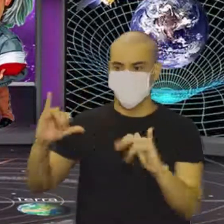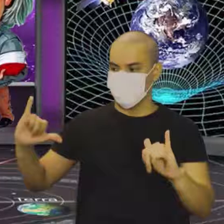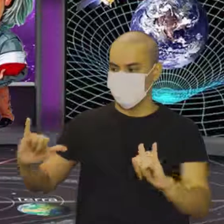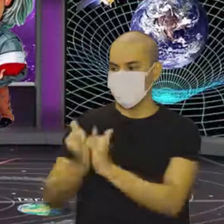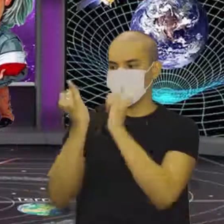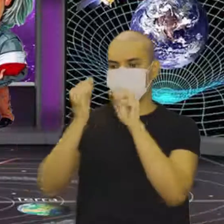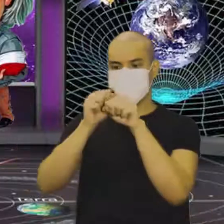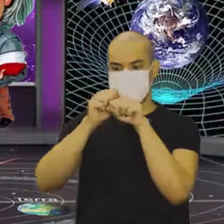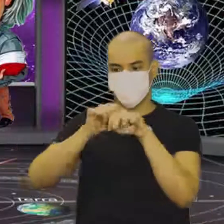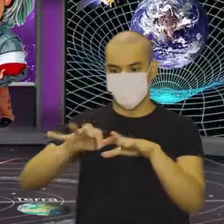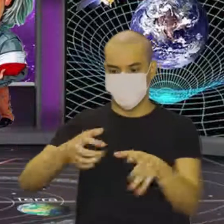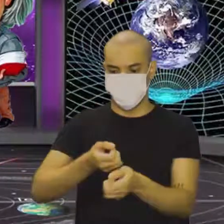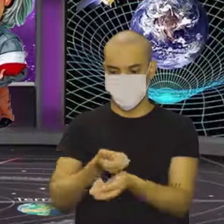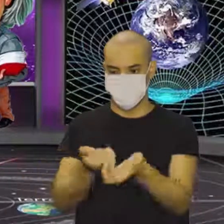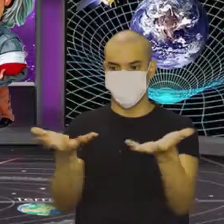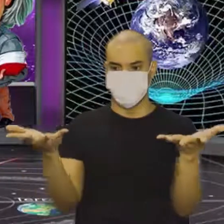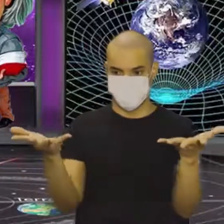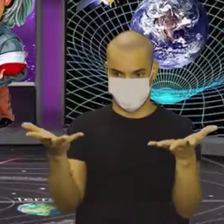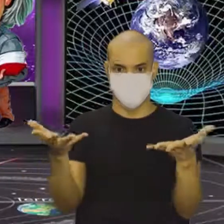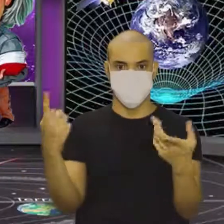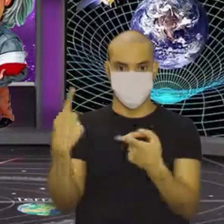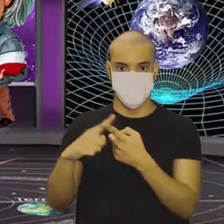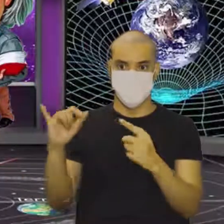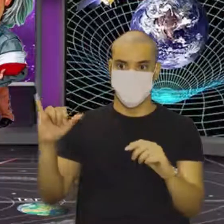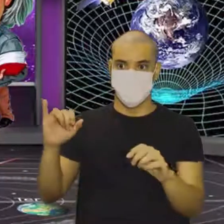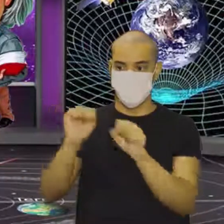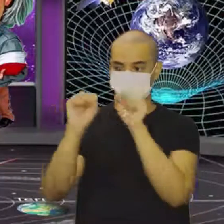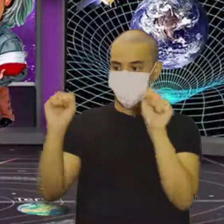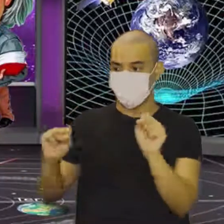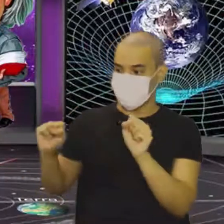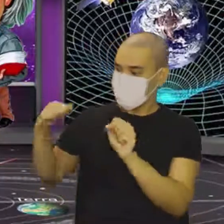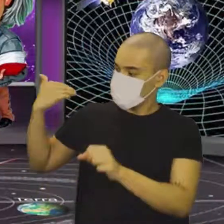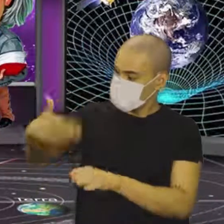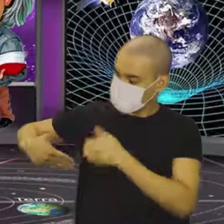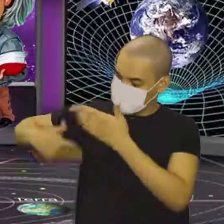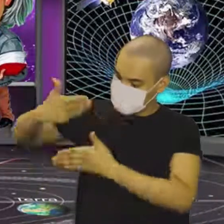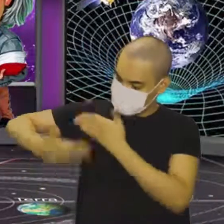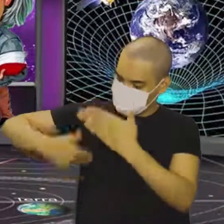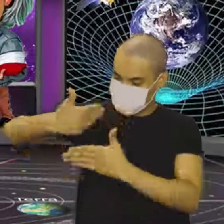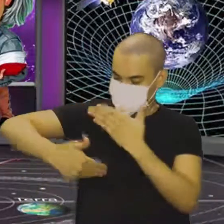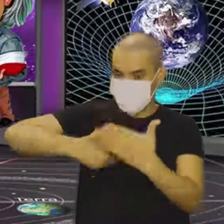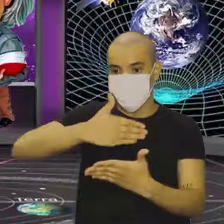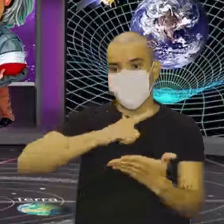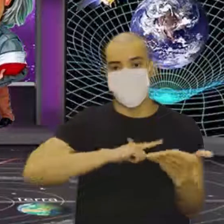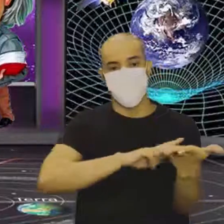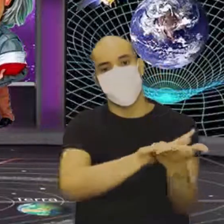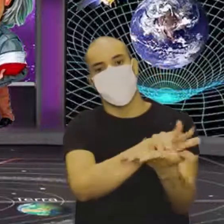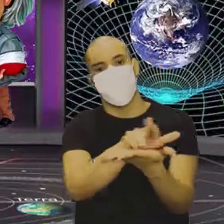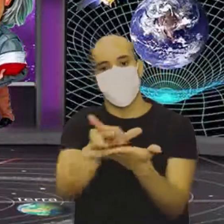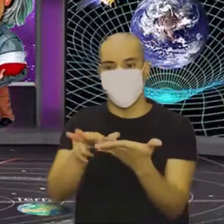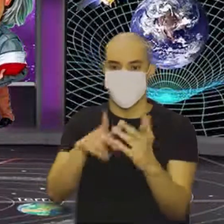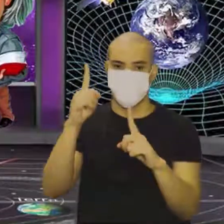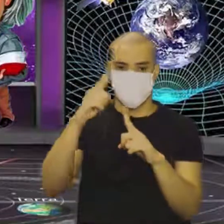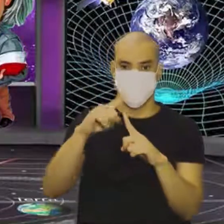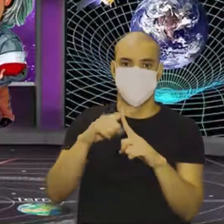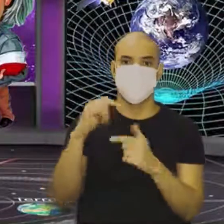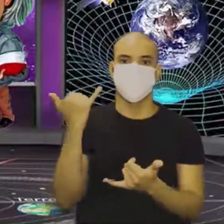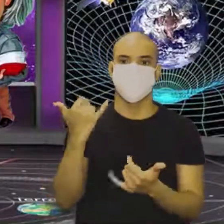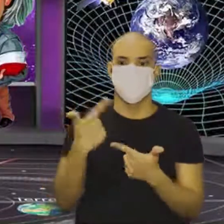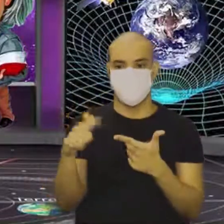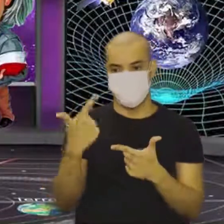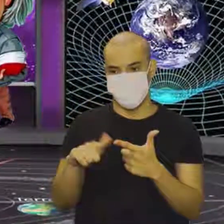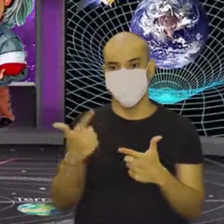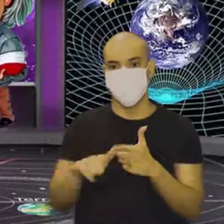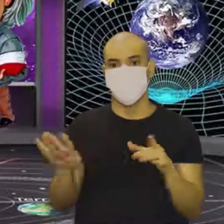geração, transmissão e distribuição, ok? Já que é um sistema bem complexo, né? Nós podemos ter aí vários tipos de anormalidade e